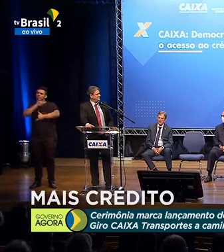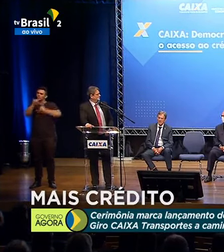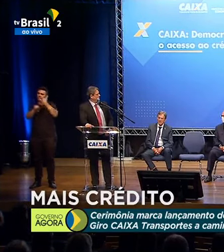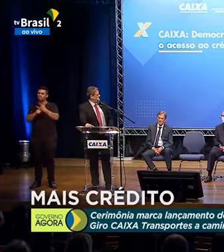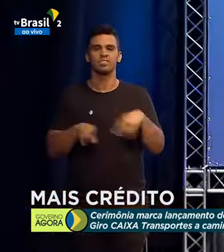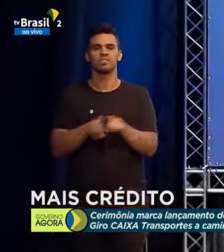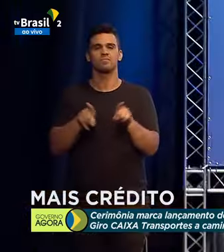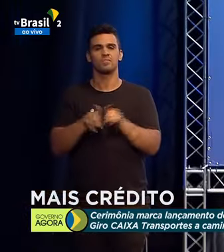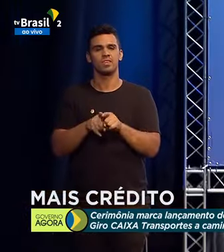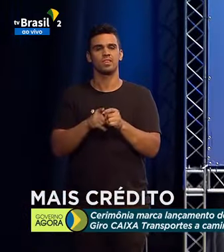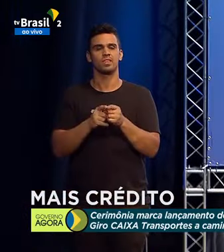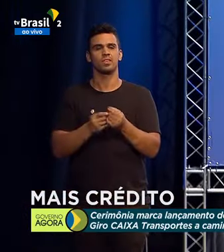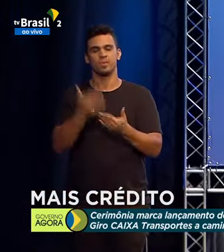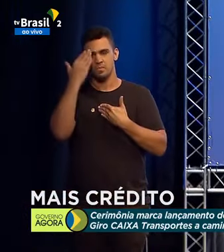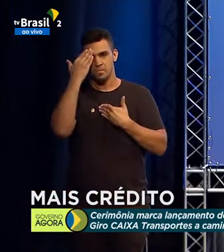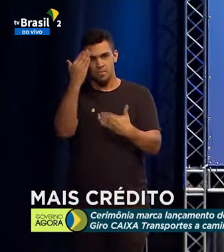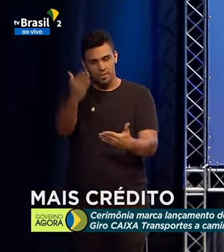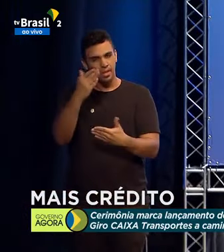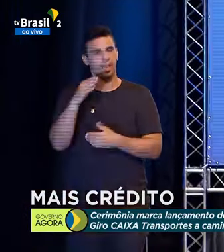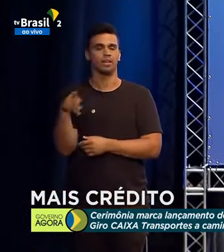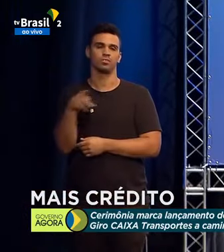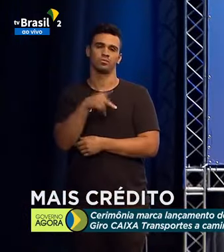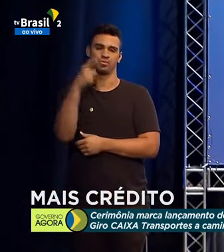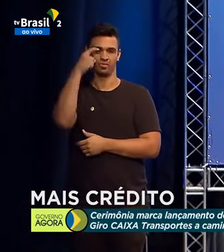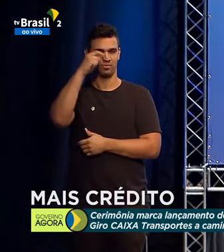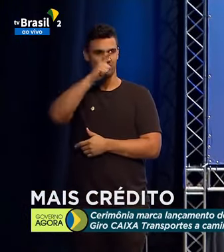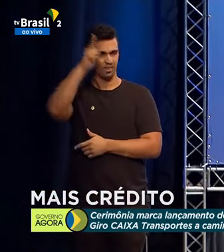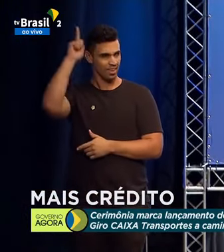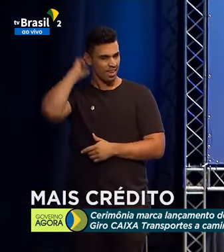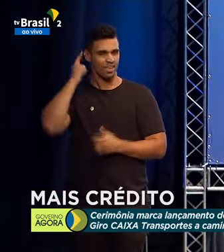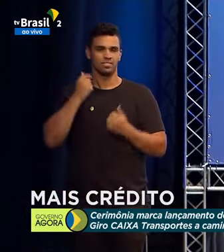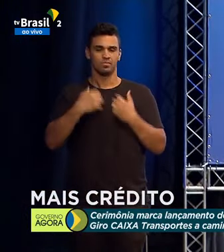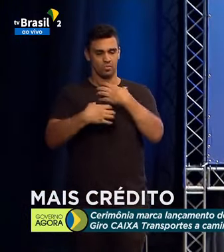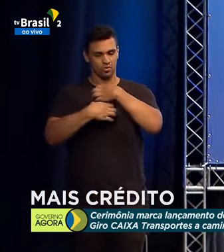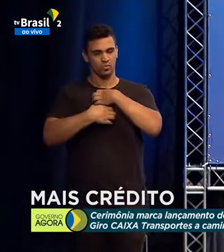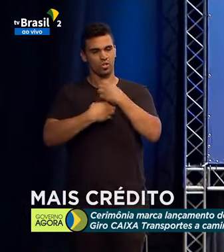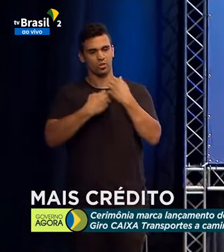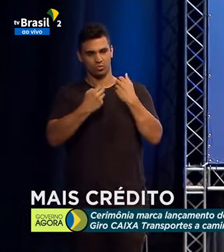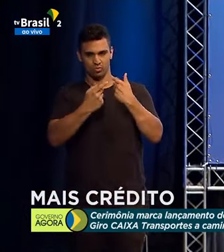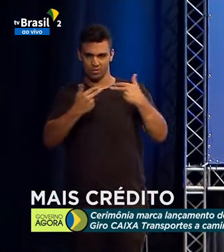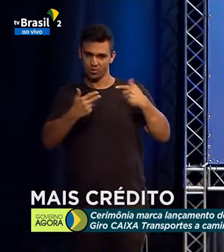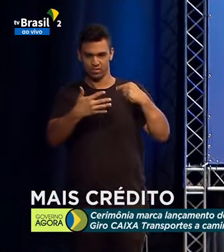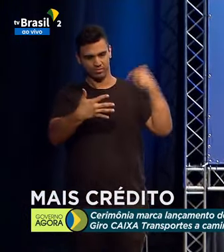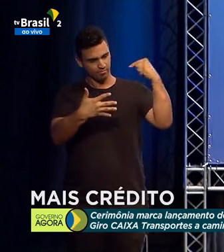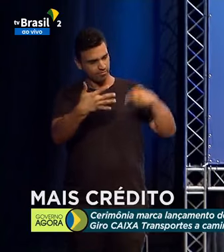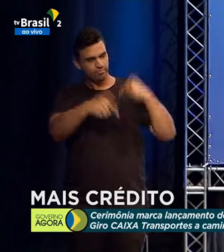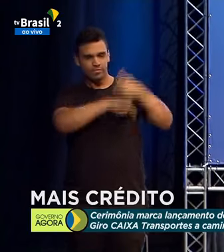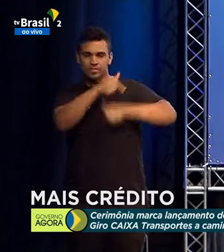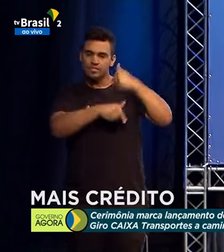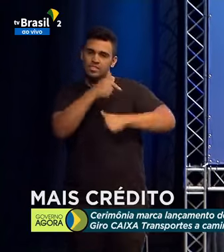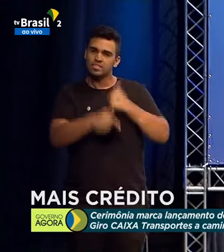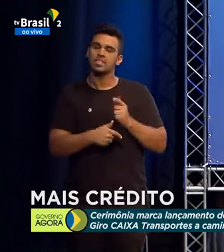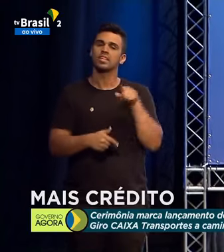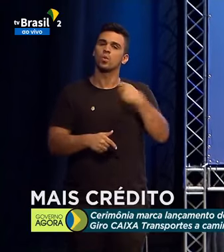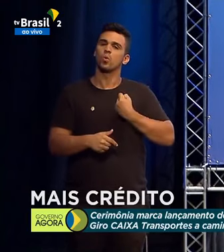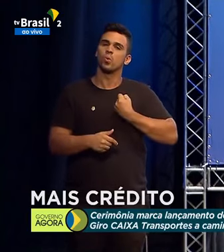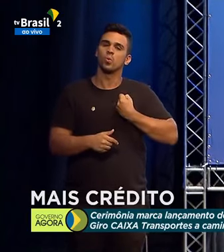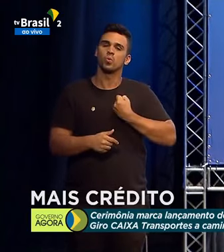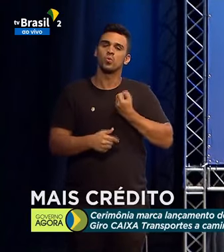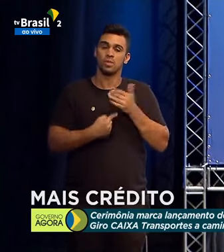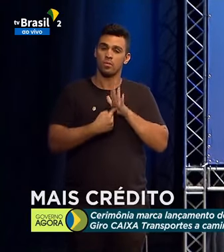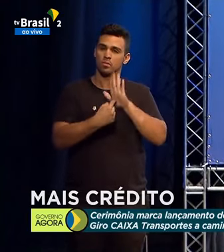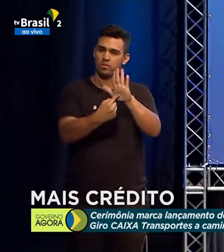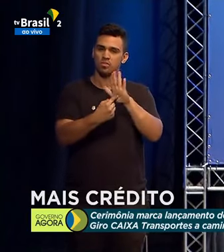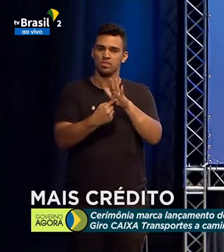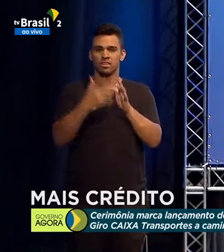brasileiros. Obrigado, professor Guedes, por tudo que o senhor vem fazendo, e os números estão aí para desmistificar e para desbancar